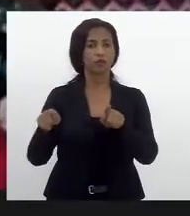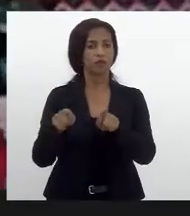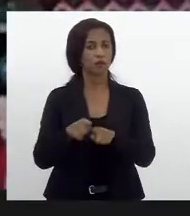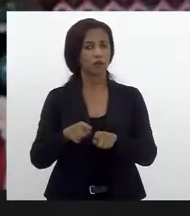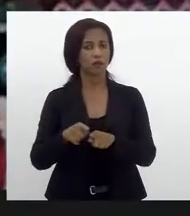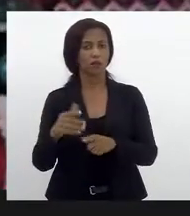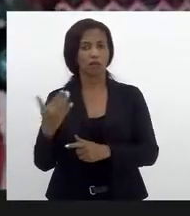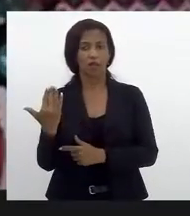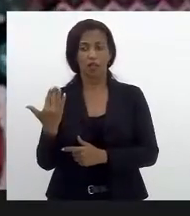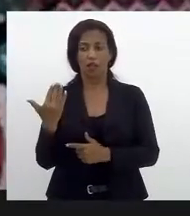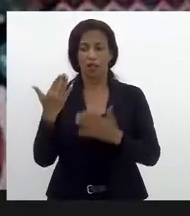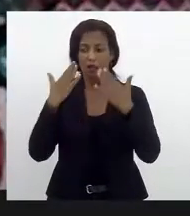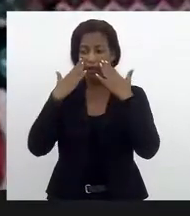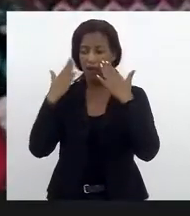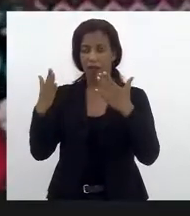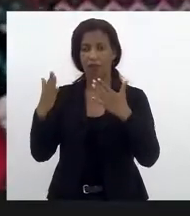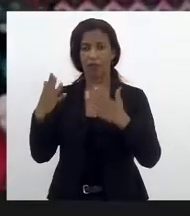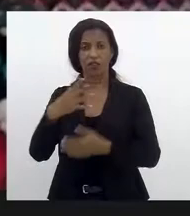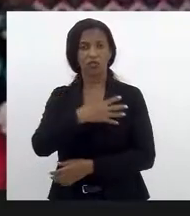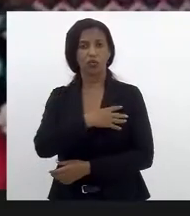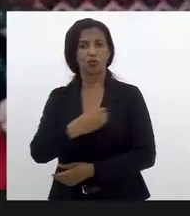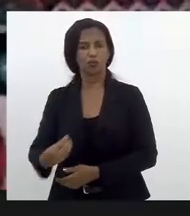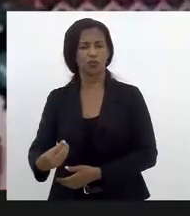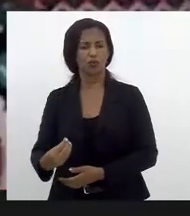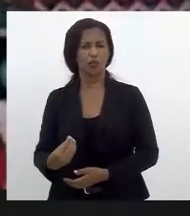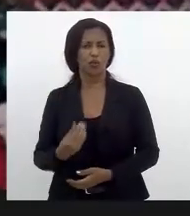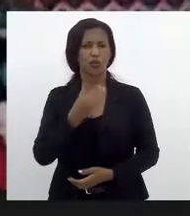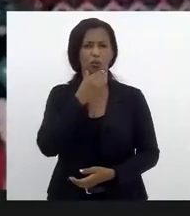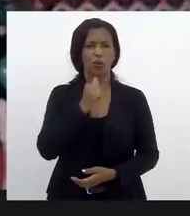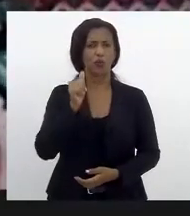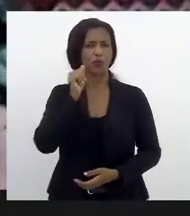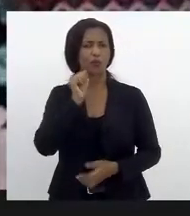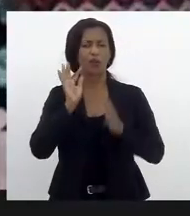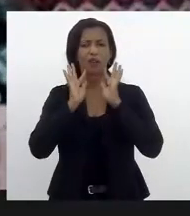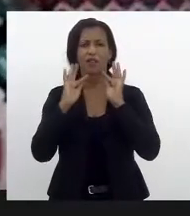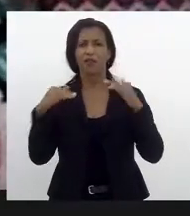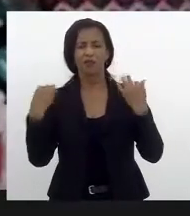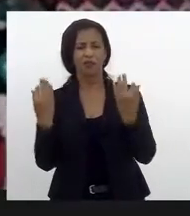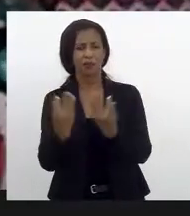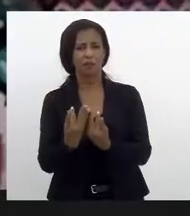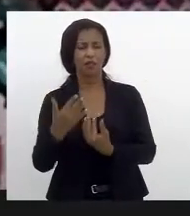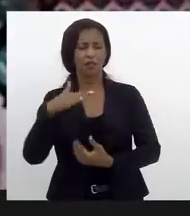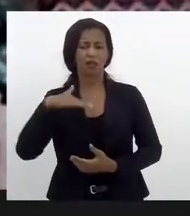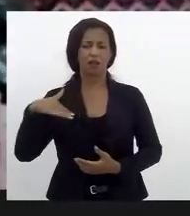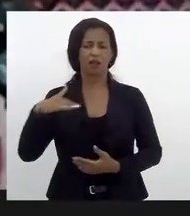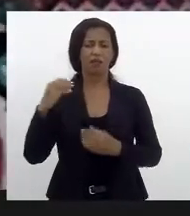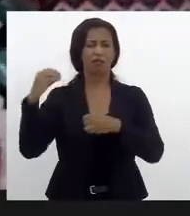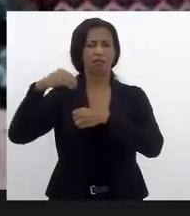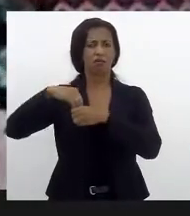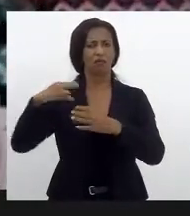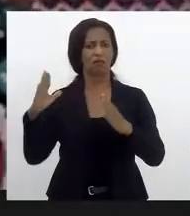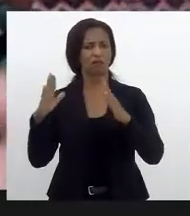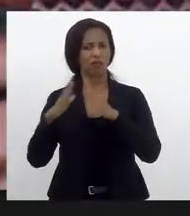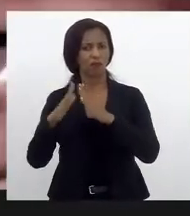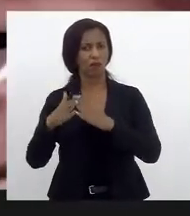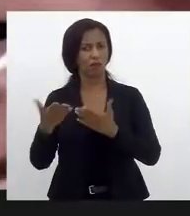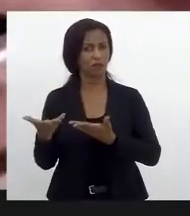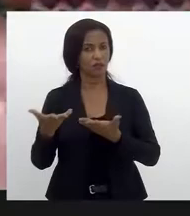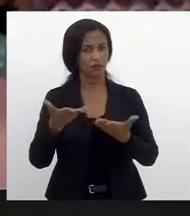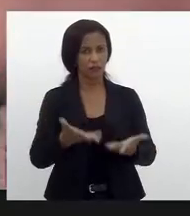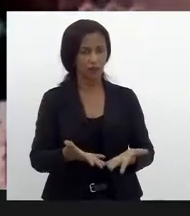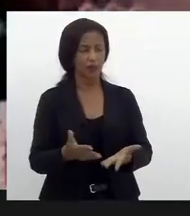na frente das suas filhas e filhos, de familiares e no ambiente doméstico. Então fica aqui